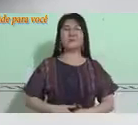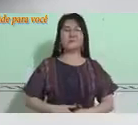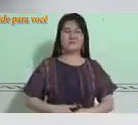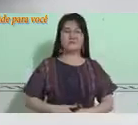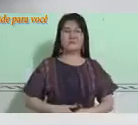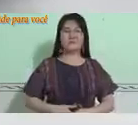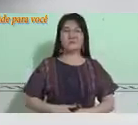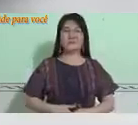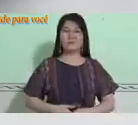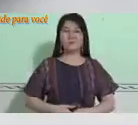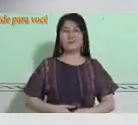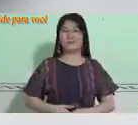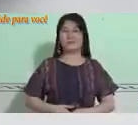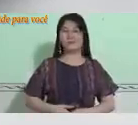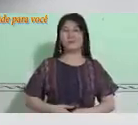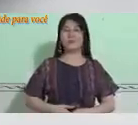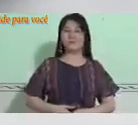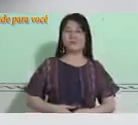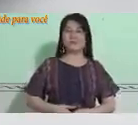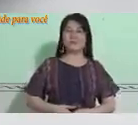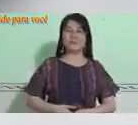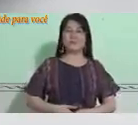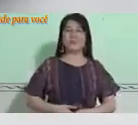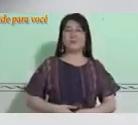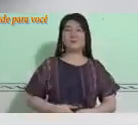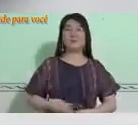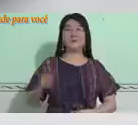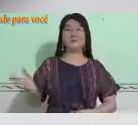são sentidos no rosto ou na cabeça.